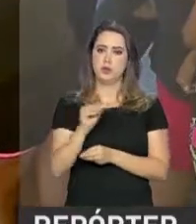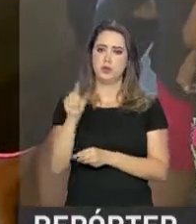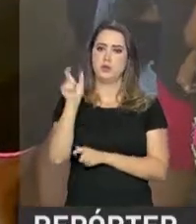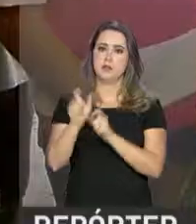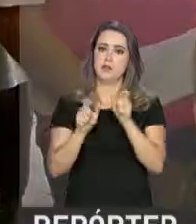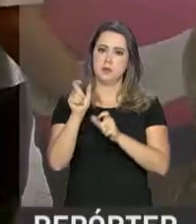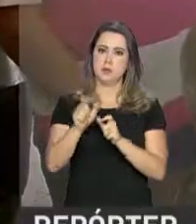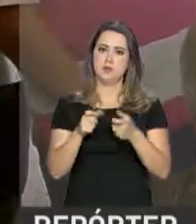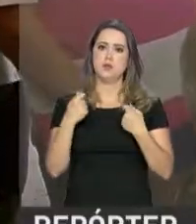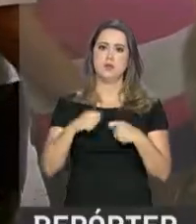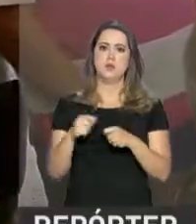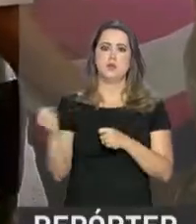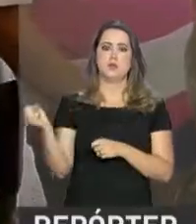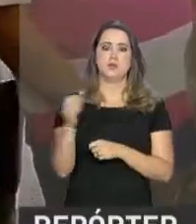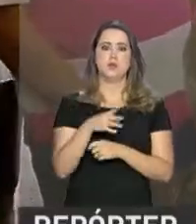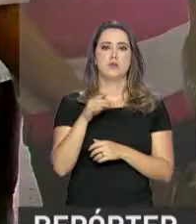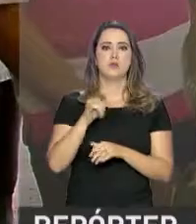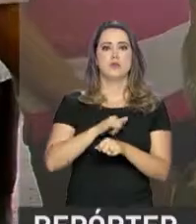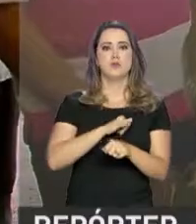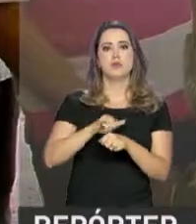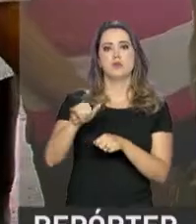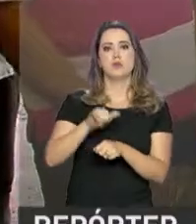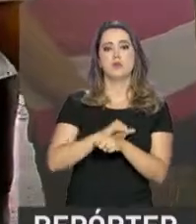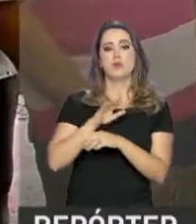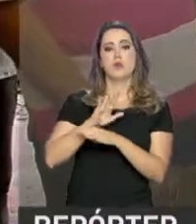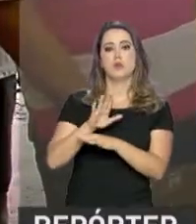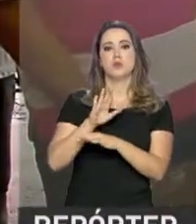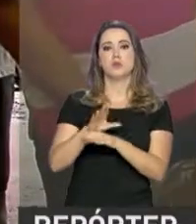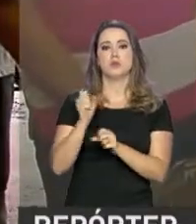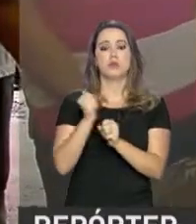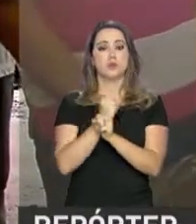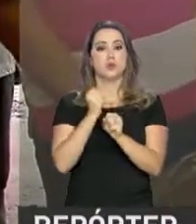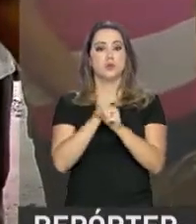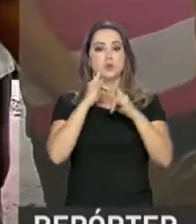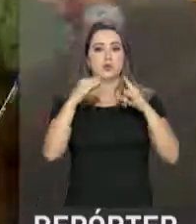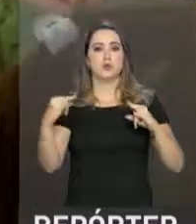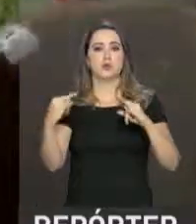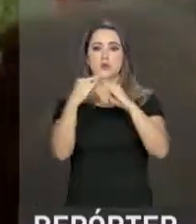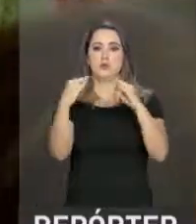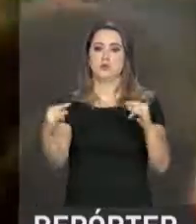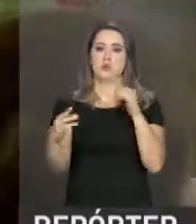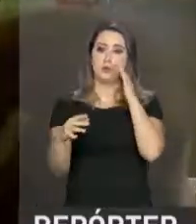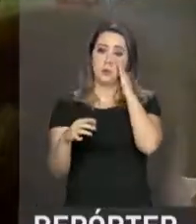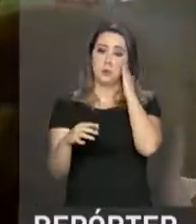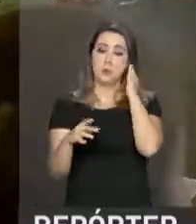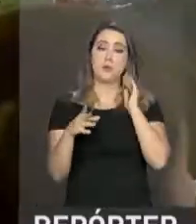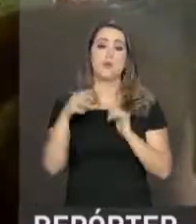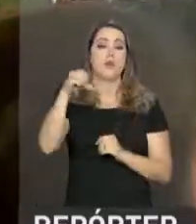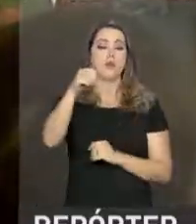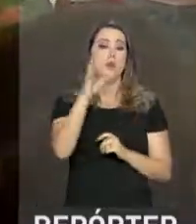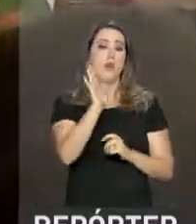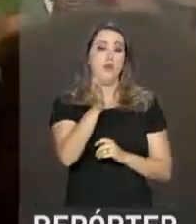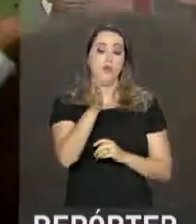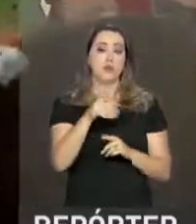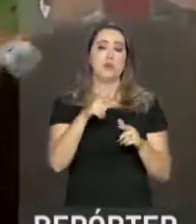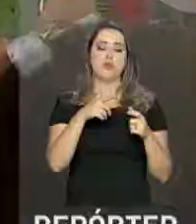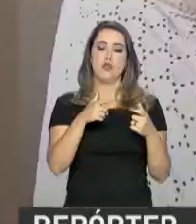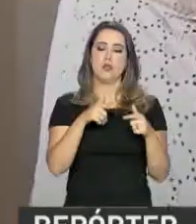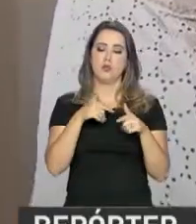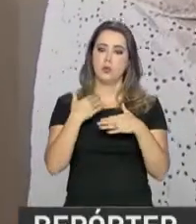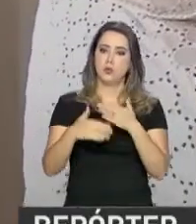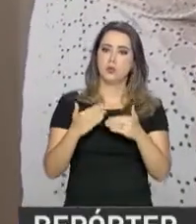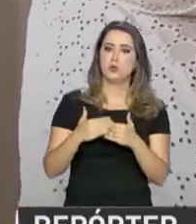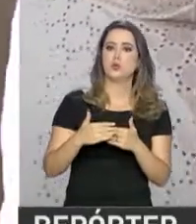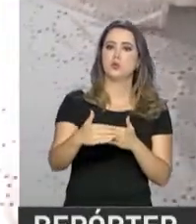população, foi adotada uma ampla estratégia com ações como a construção de abrigos. 9 deles estão em operação em Roraima e